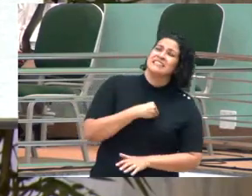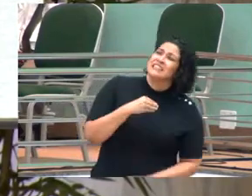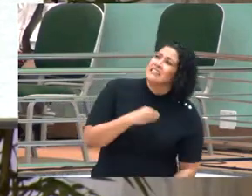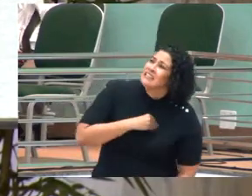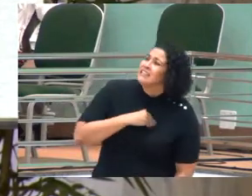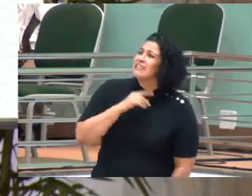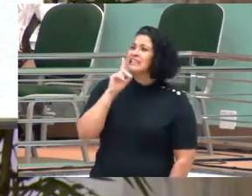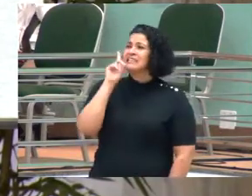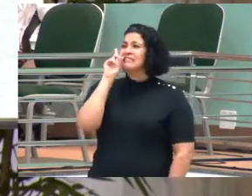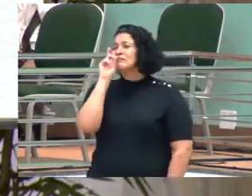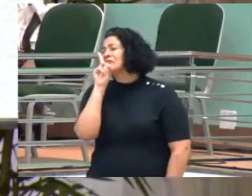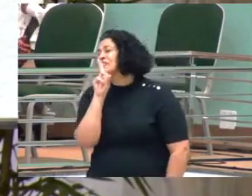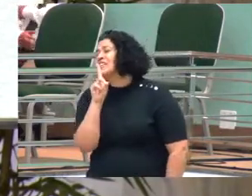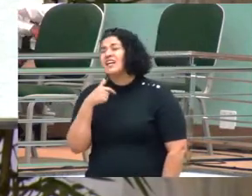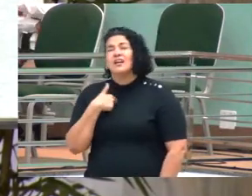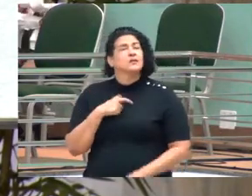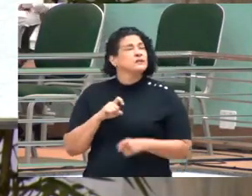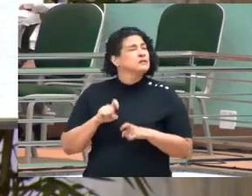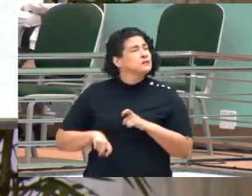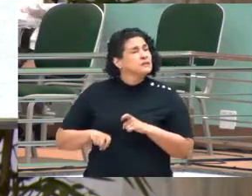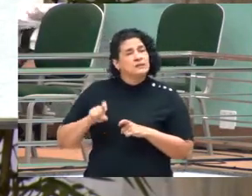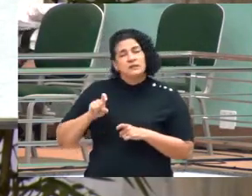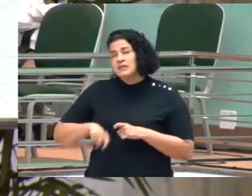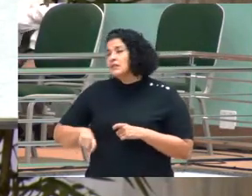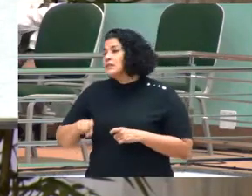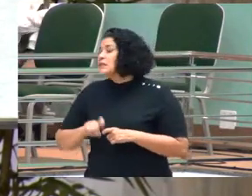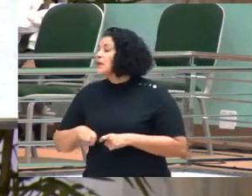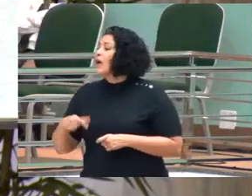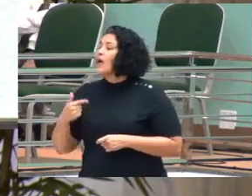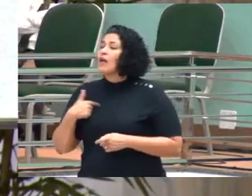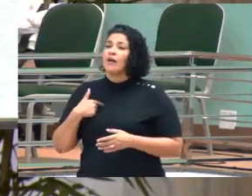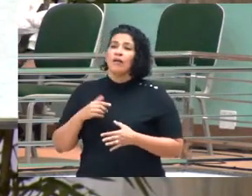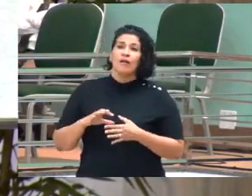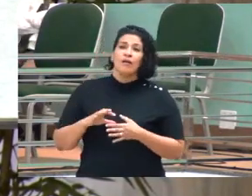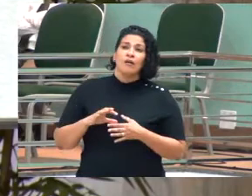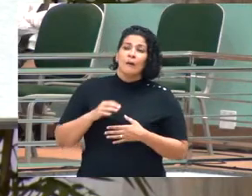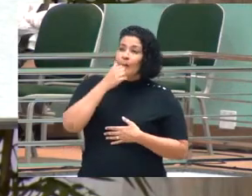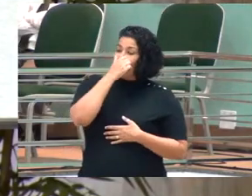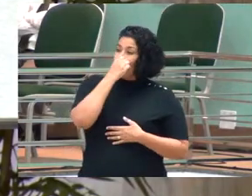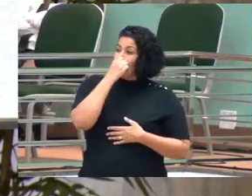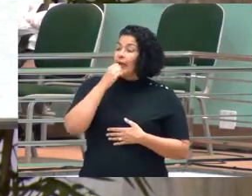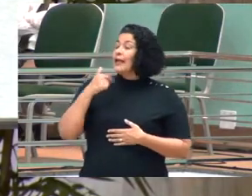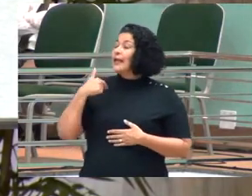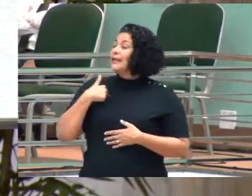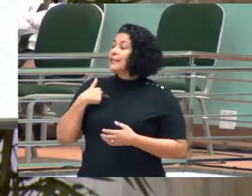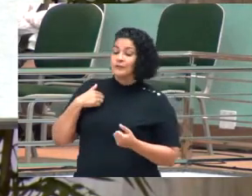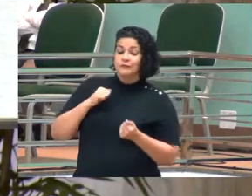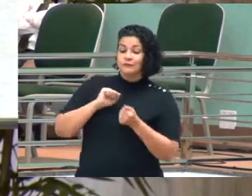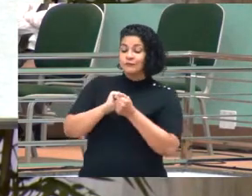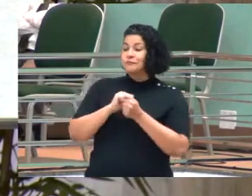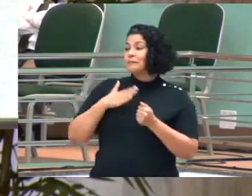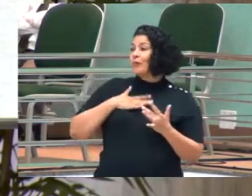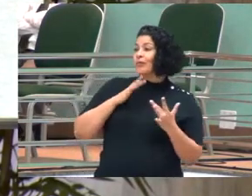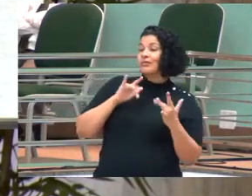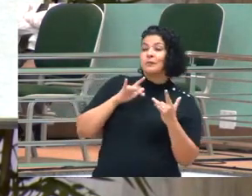de fornicação. Eu estou tendo um relacionamento sexual com meu namorado.